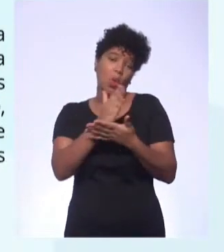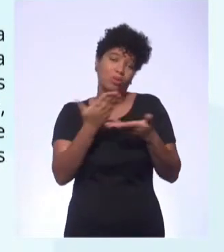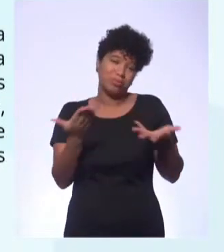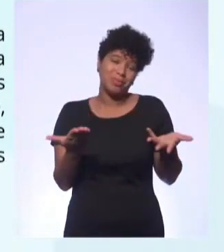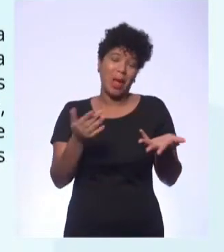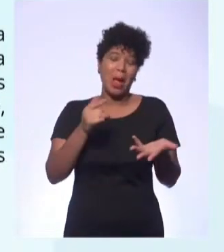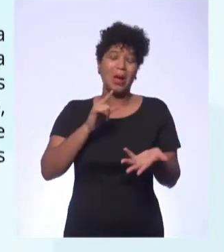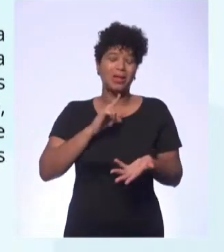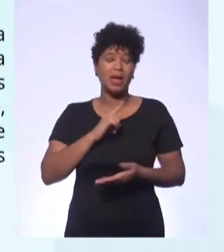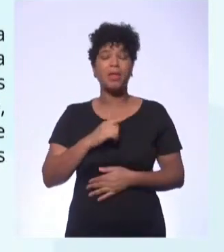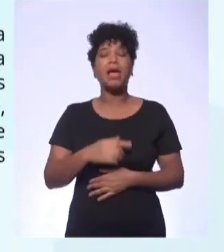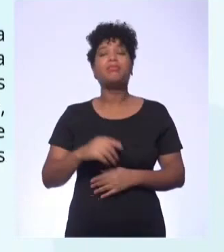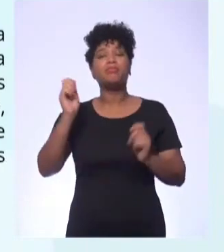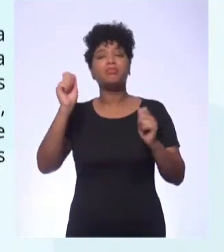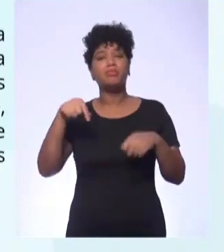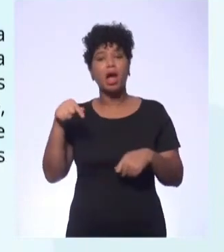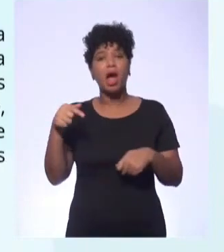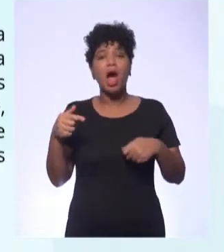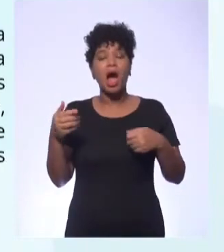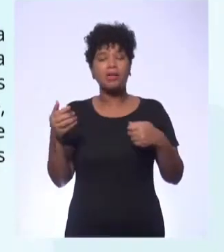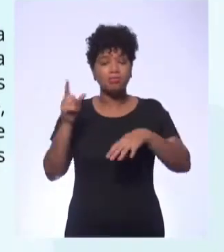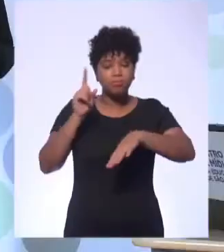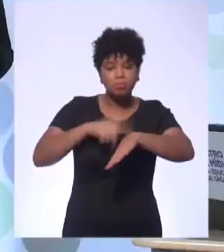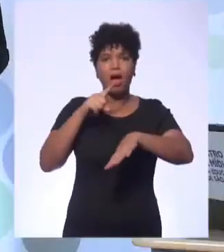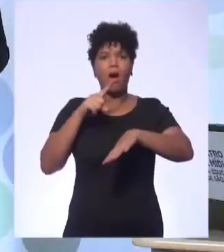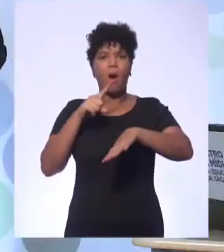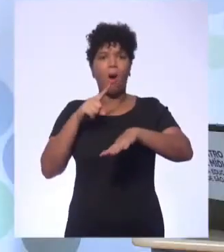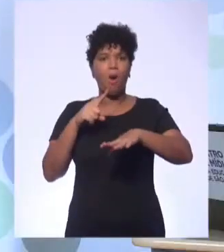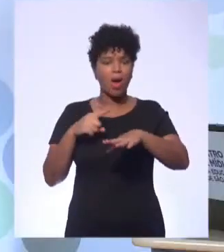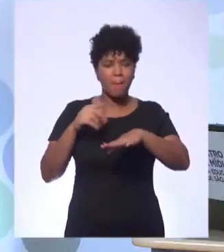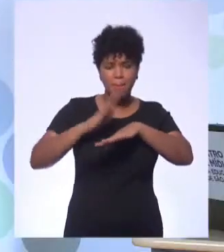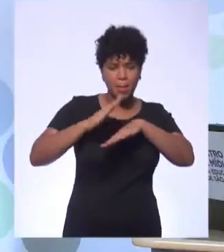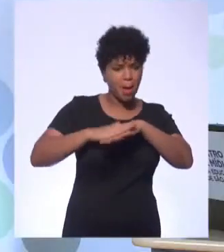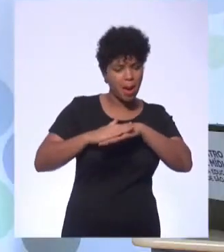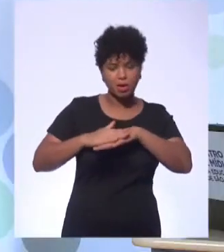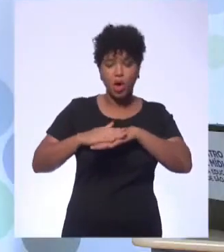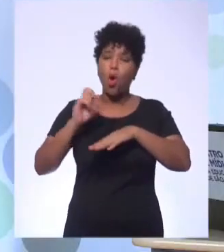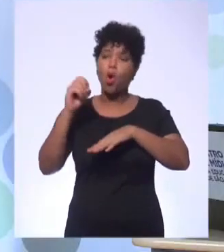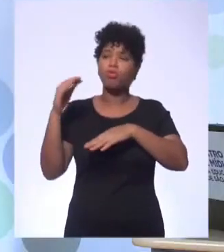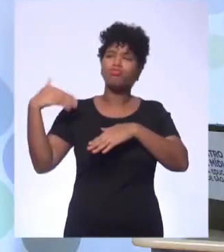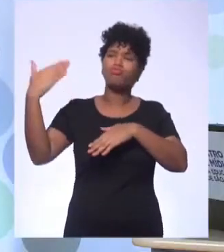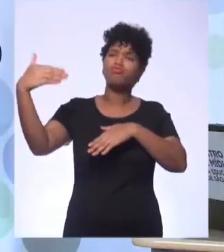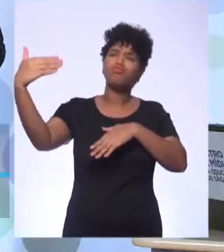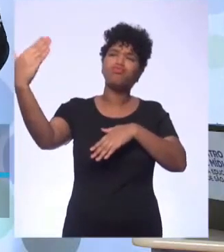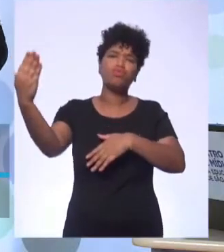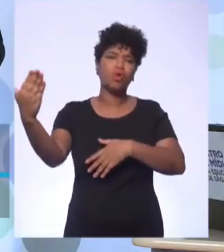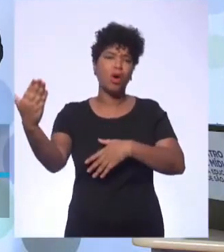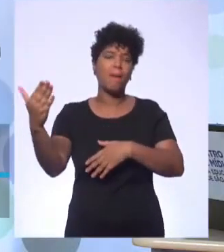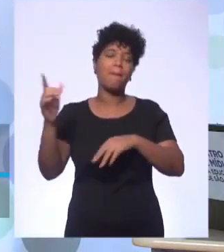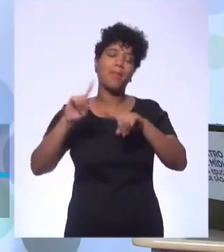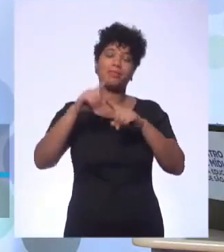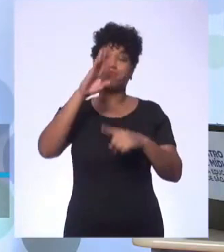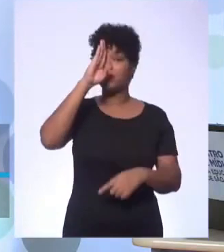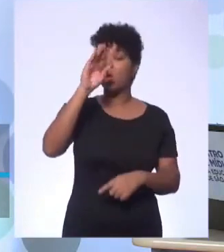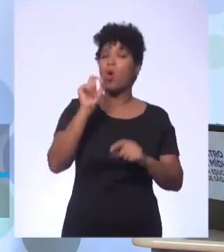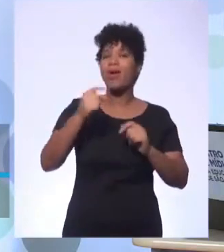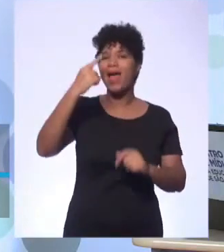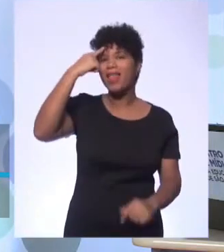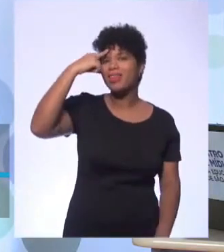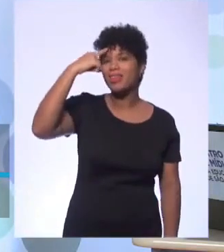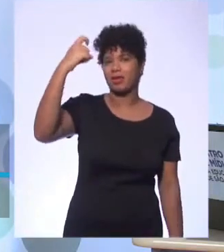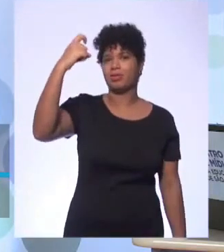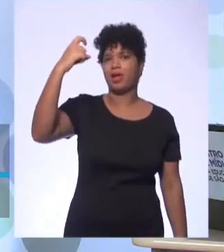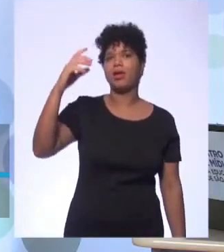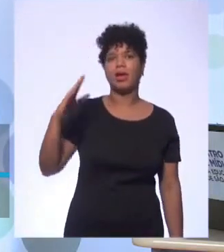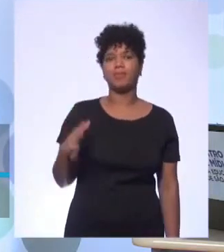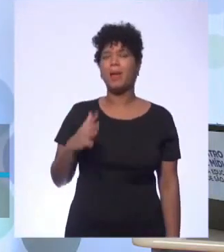naquele projeto ou até em outros projetos que ele vai ter à frente. Então, todo o processo de criação artística começa sempre de uma ideia. E é como se fosse o desenrolar de um